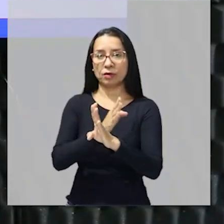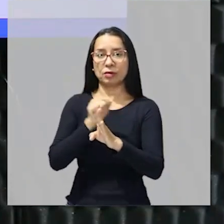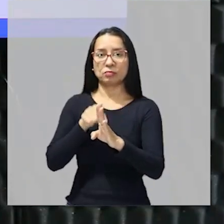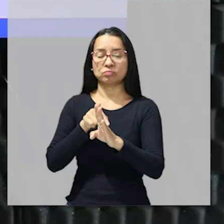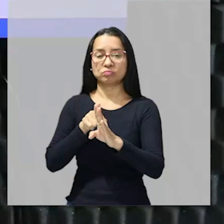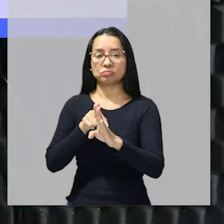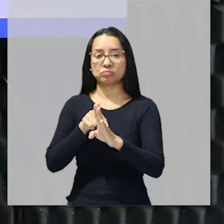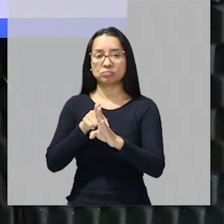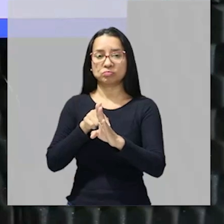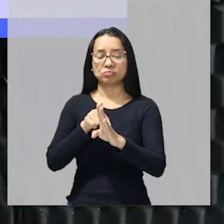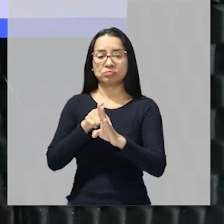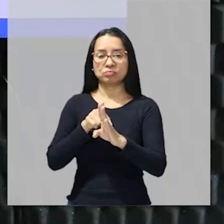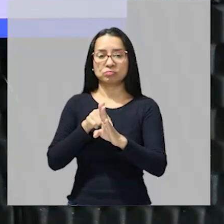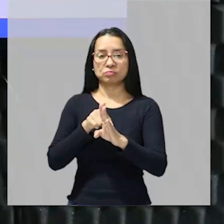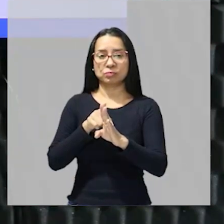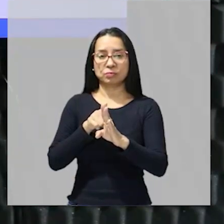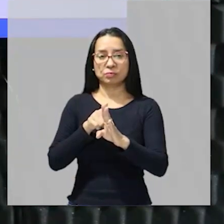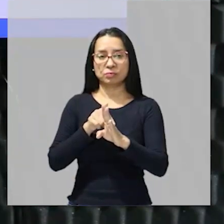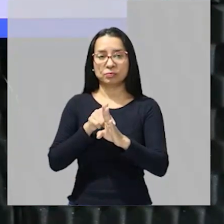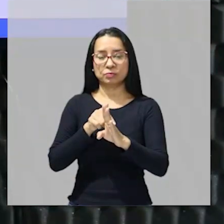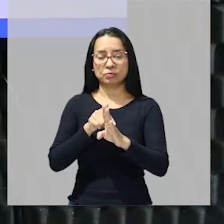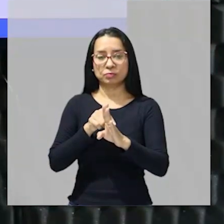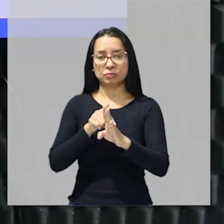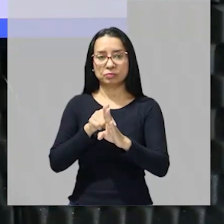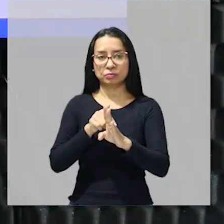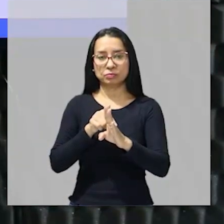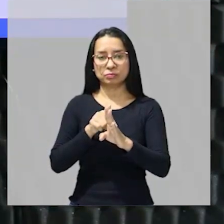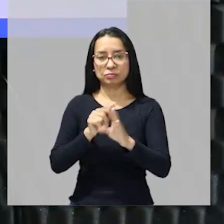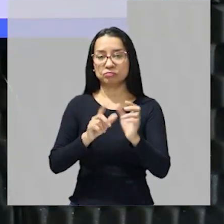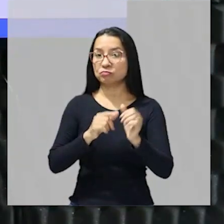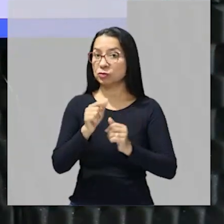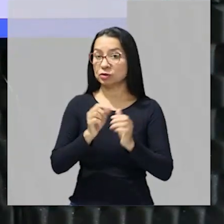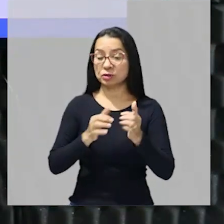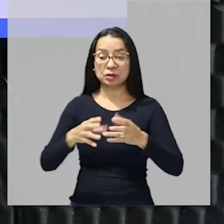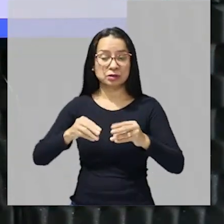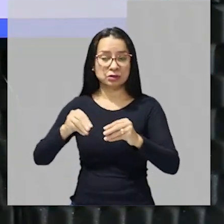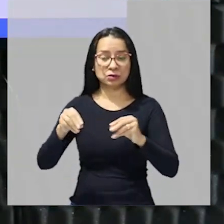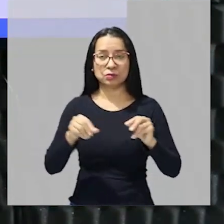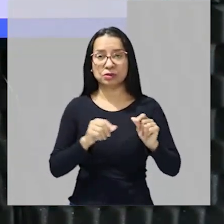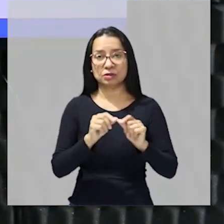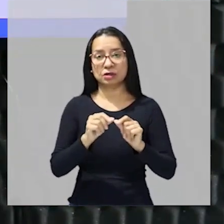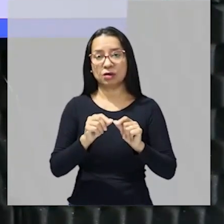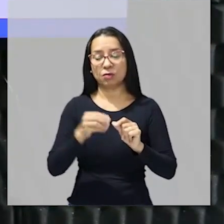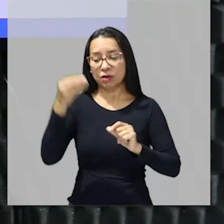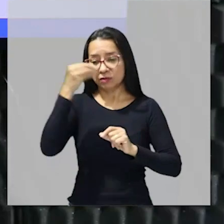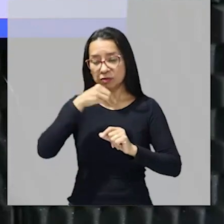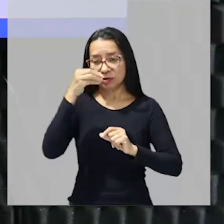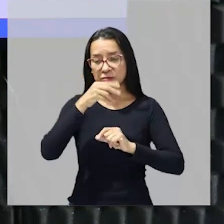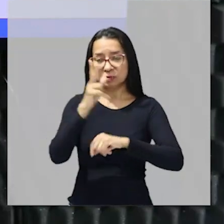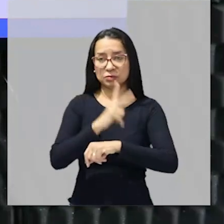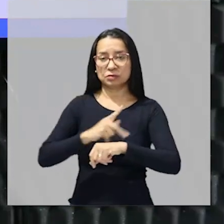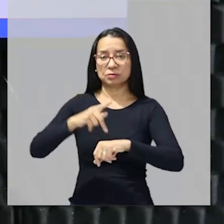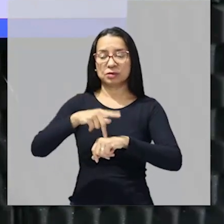a destruição da França e da Inglaterra em função da Segunda Guerra Mundial, o enfraquecimento desse país por conta da Segunda